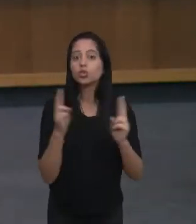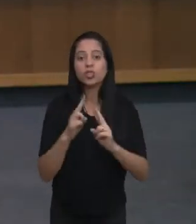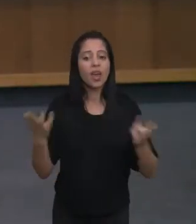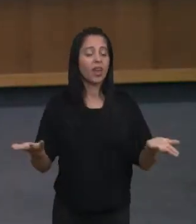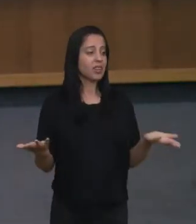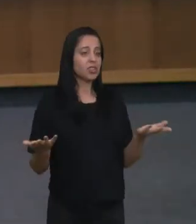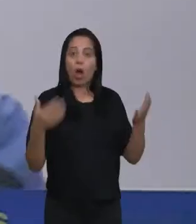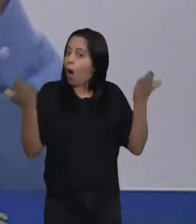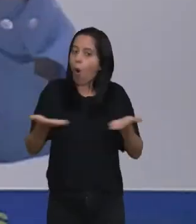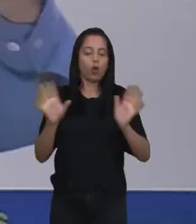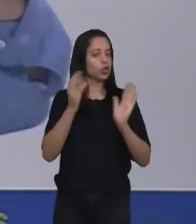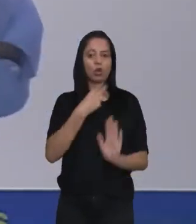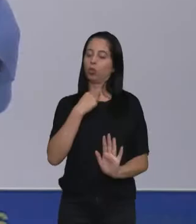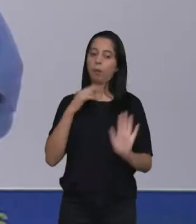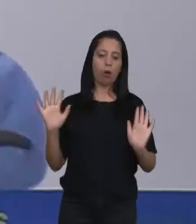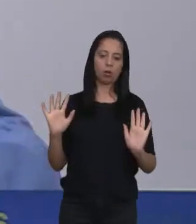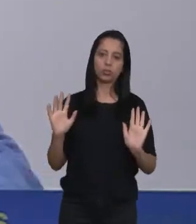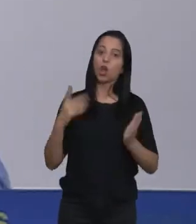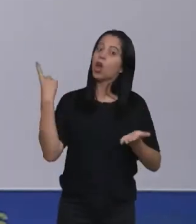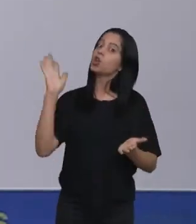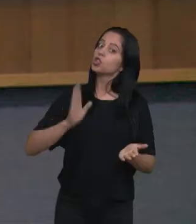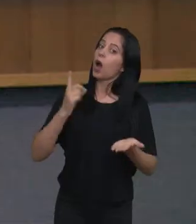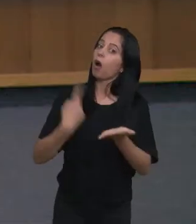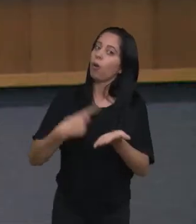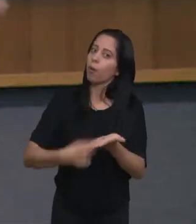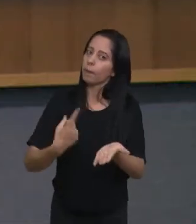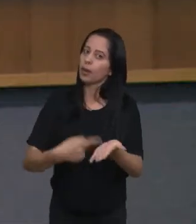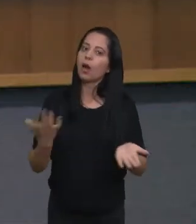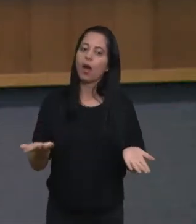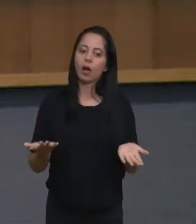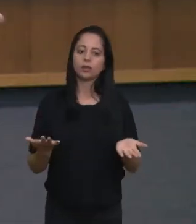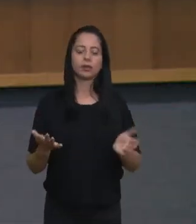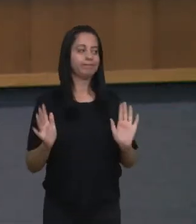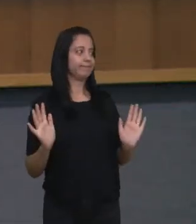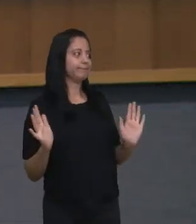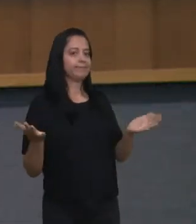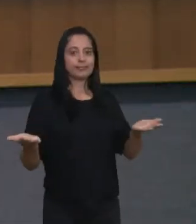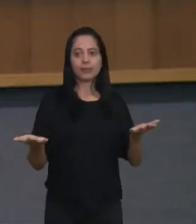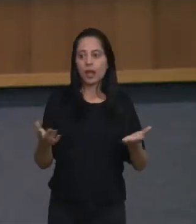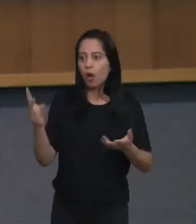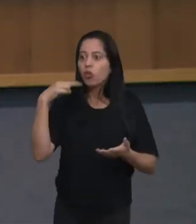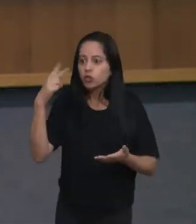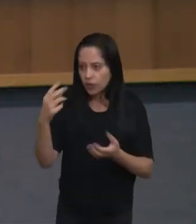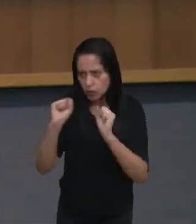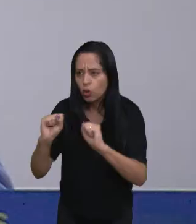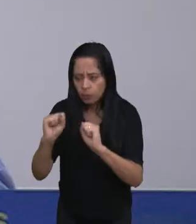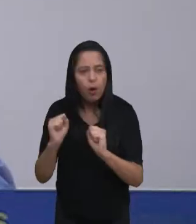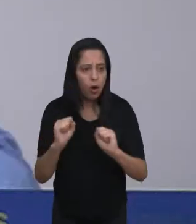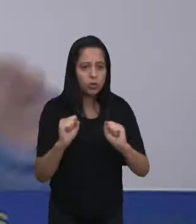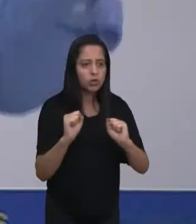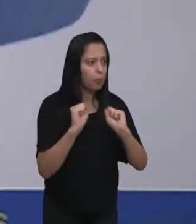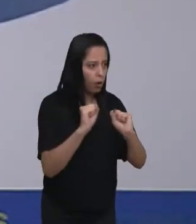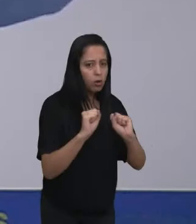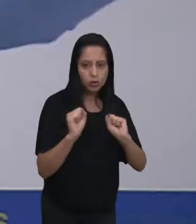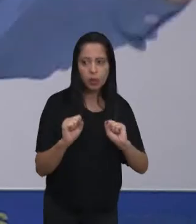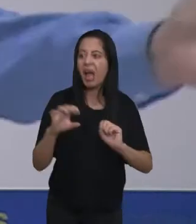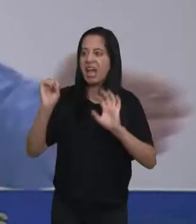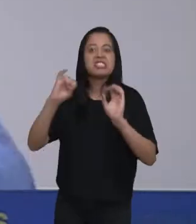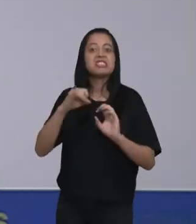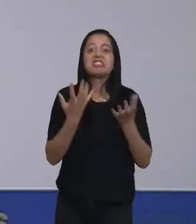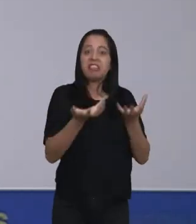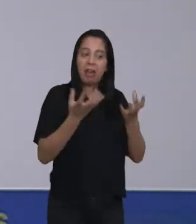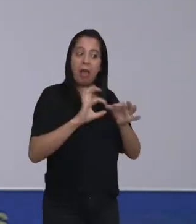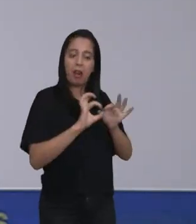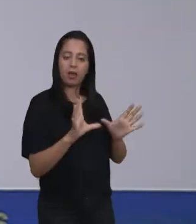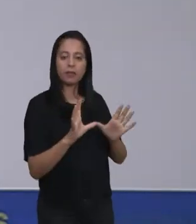posso receber hoje, vereador. Dia 8 eu já marquei com eles. Eu gostaria que os vereadores, então, se pudessem receber. Se alguém puder recebê-los, fique à vontade, a casa está aqui à disposição. Porque o